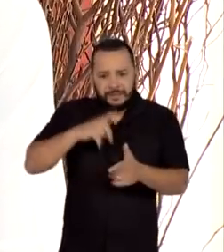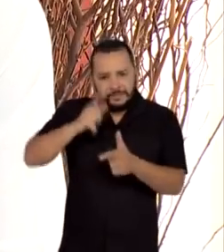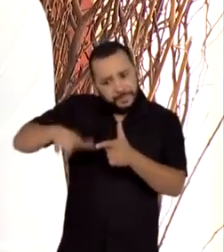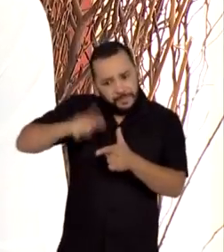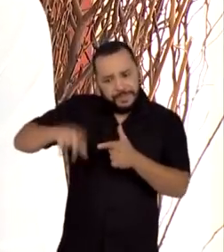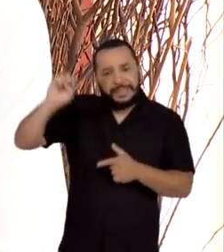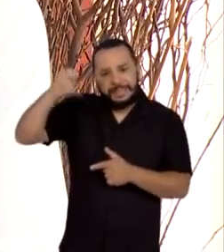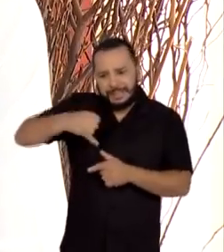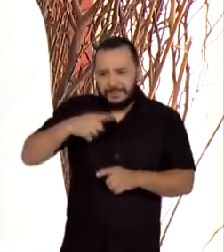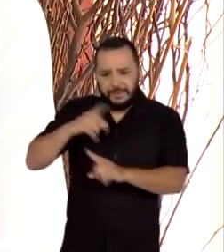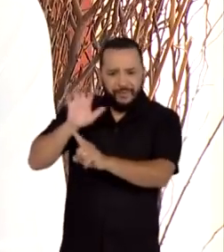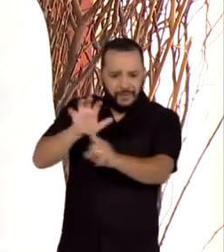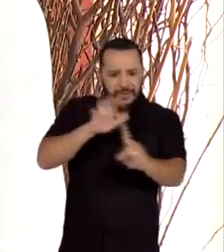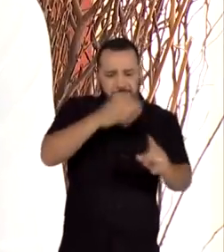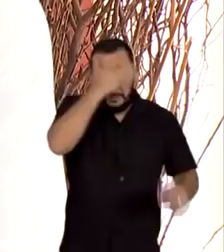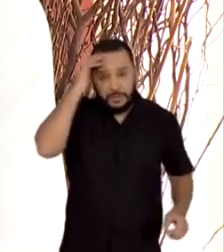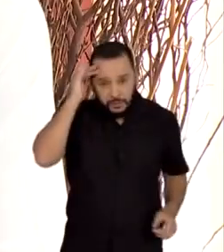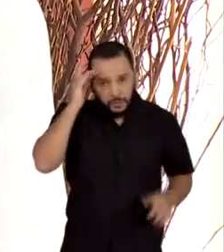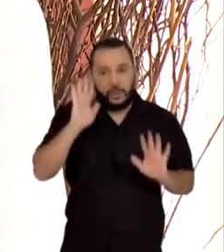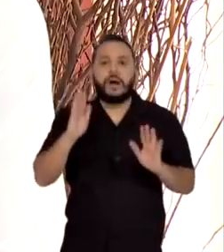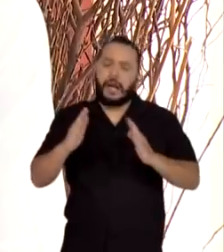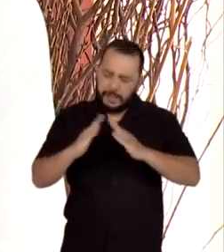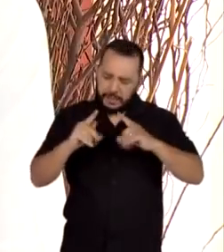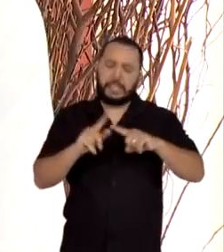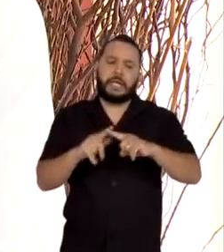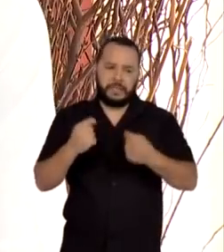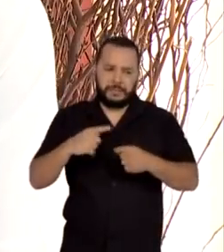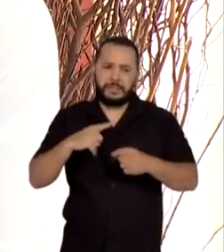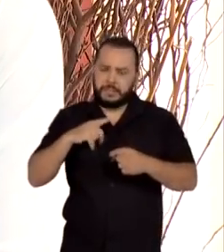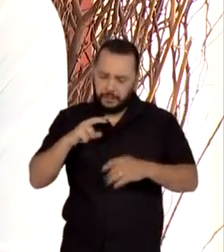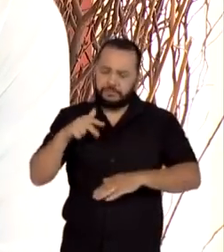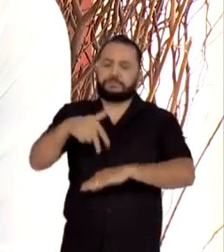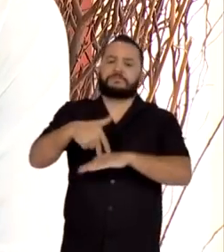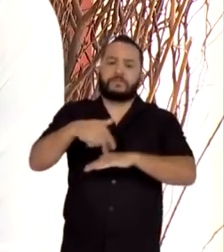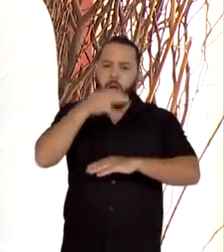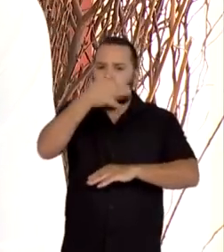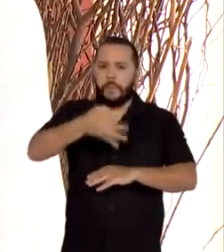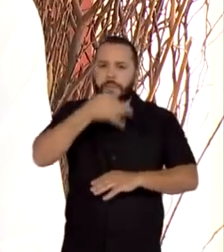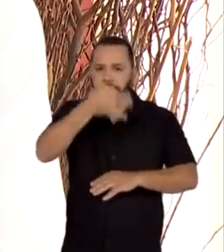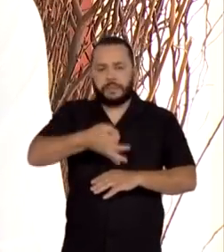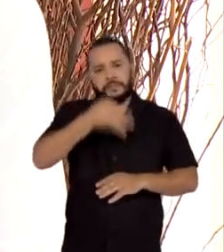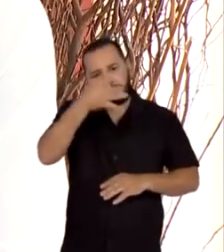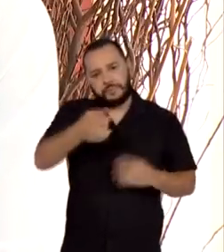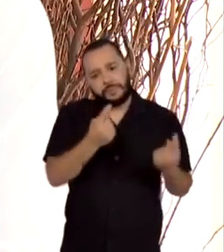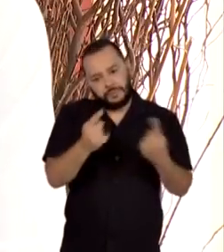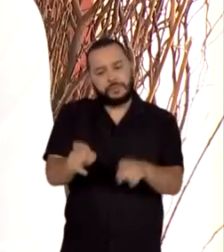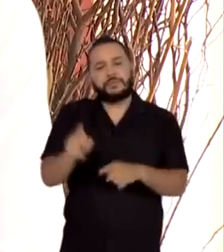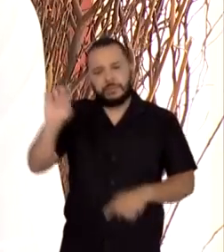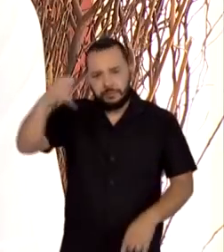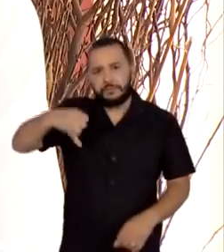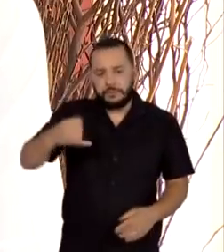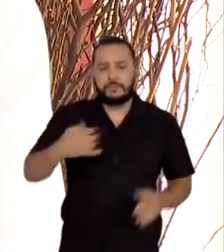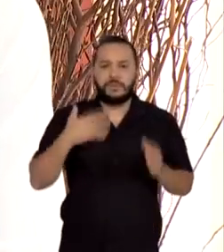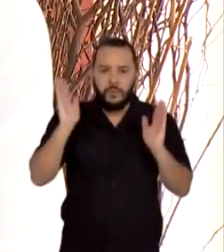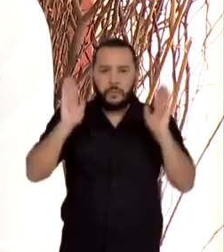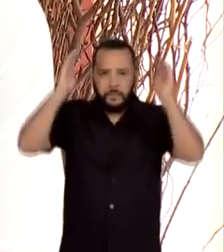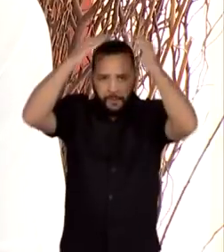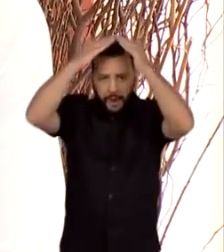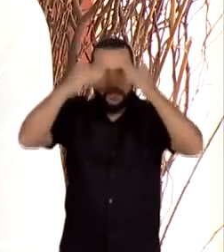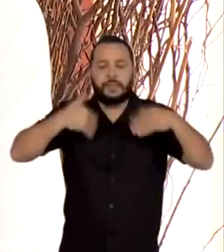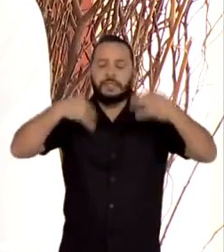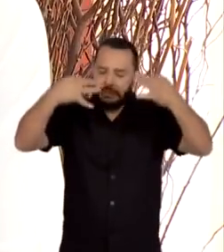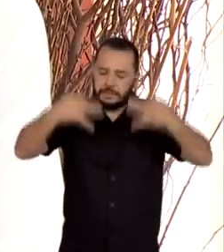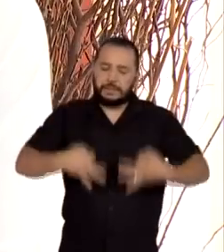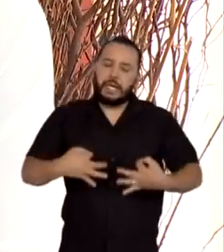indivíduos, é mais do que esperado que as igrejas se posicionem de uma certa maneira a fazer críticas construtivas a isso. E, portanto, a fala do Papa é uma